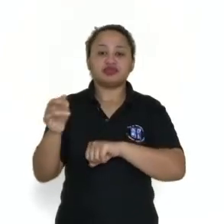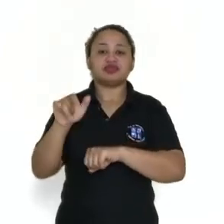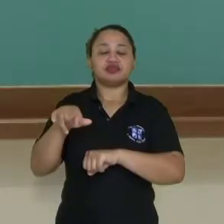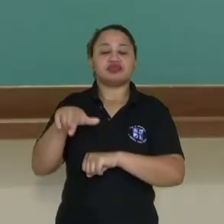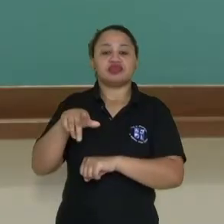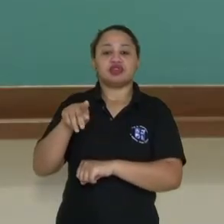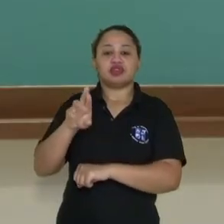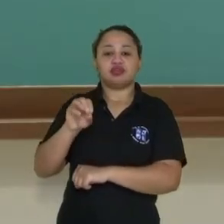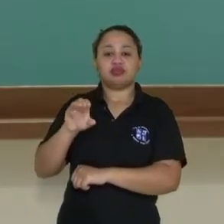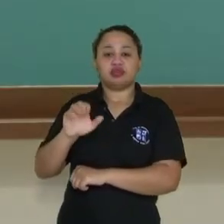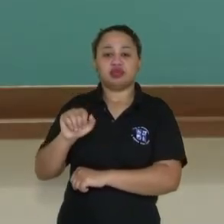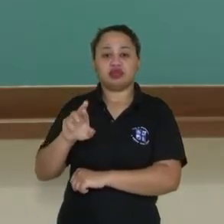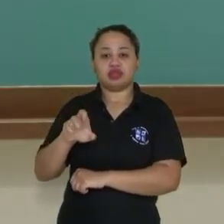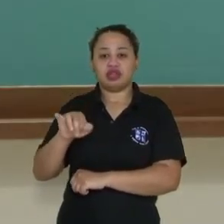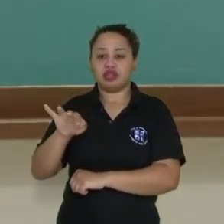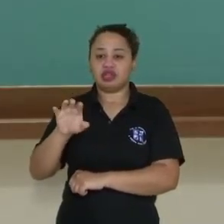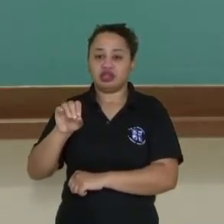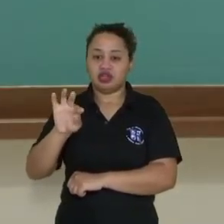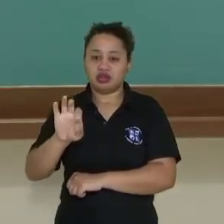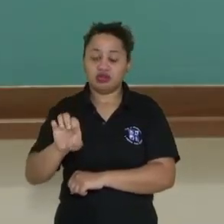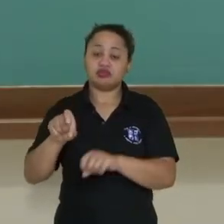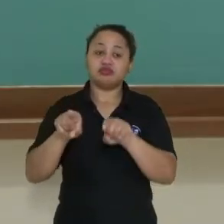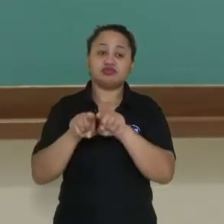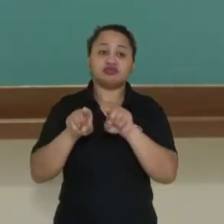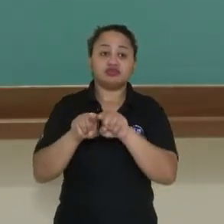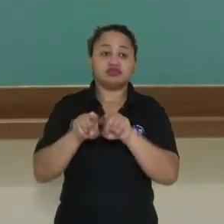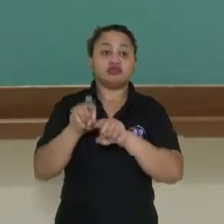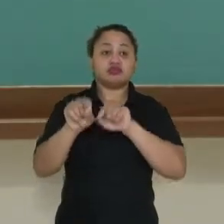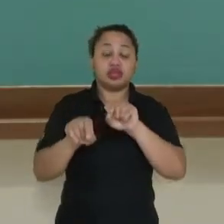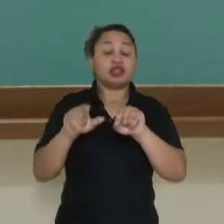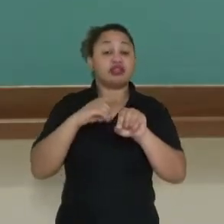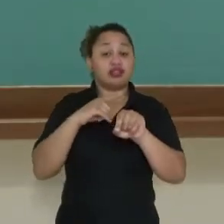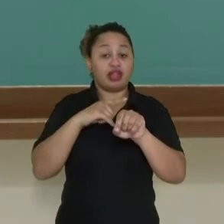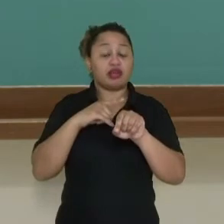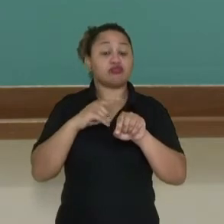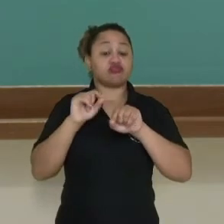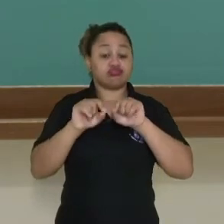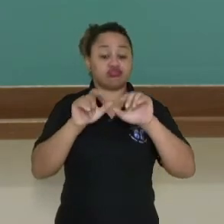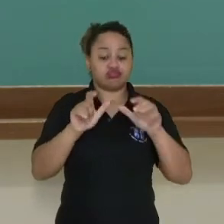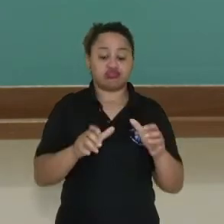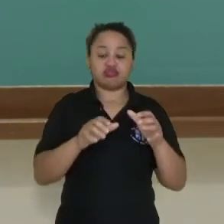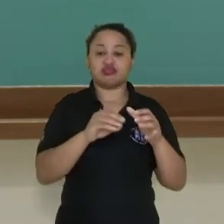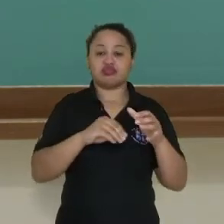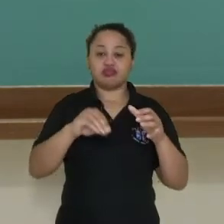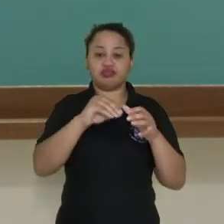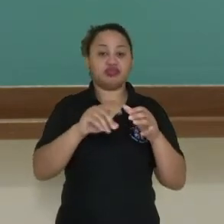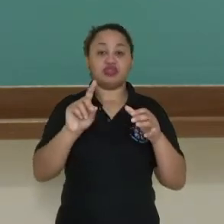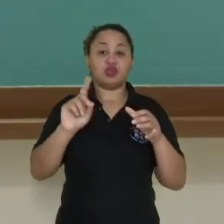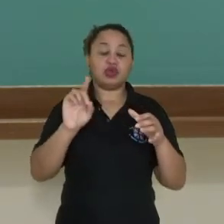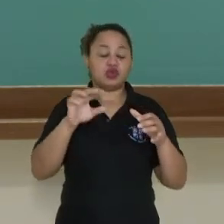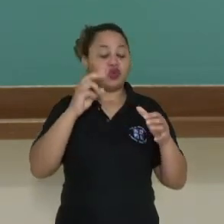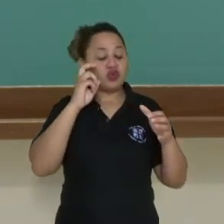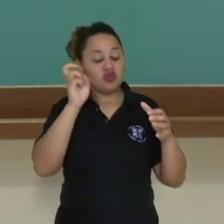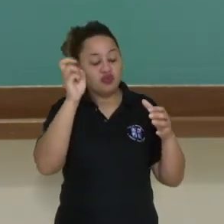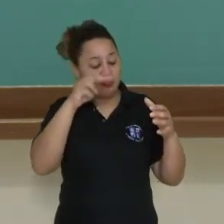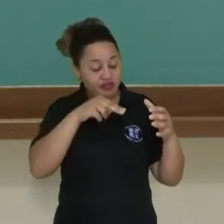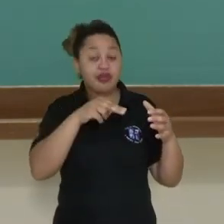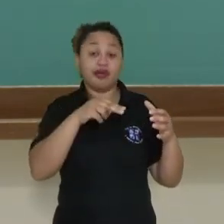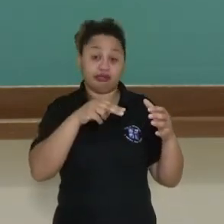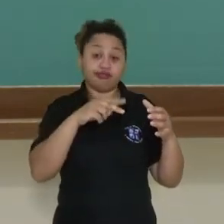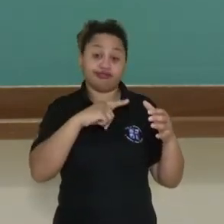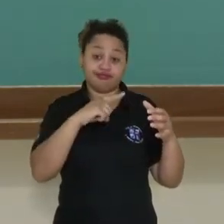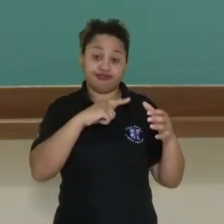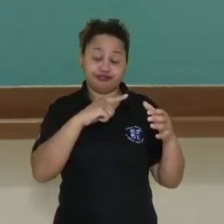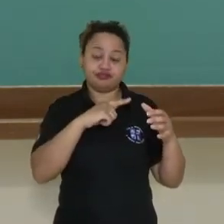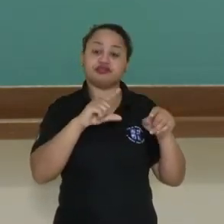no solo desse terrário. Então também não podemos deixar de considerar que não são apenas aqueles elementos visíveis que estão nesse